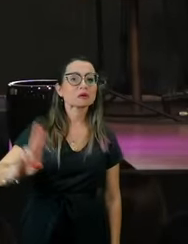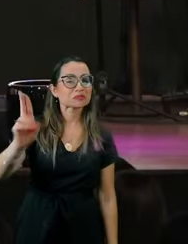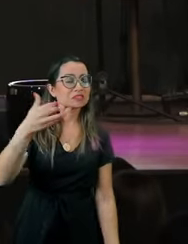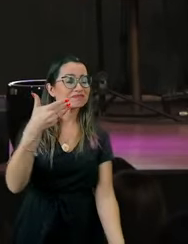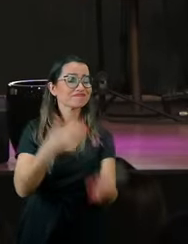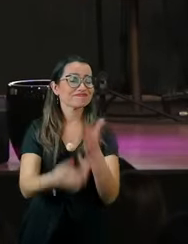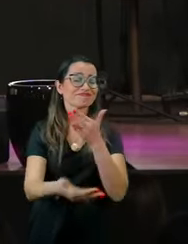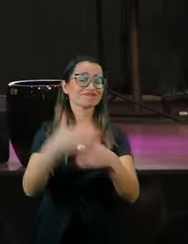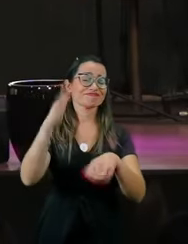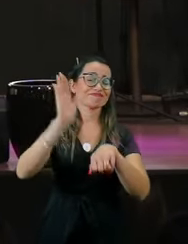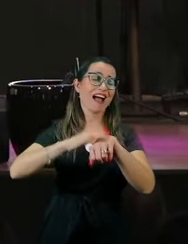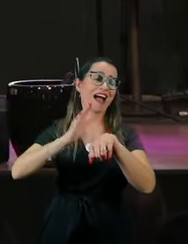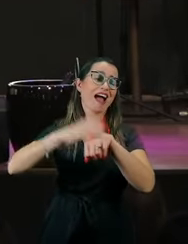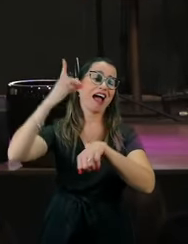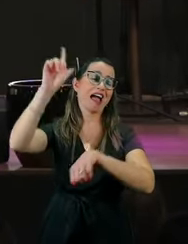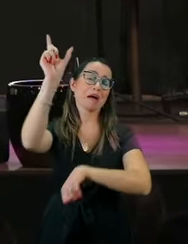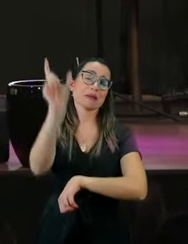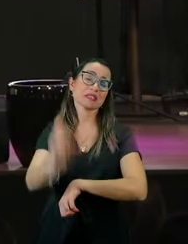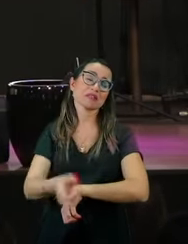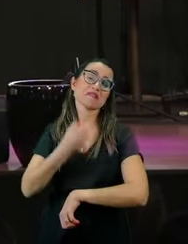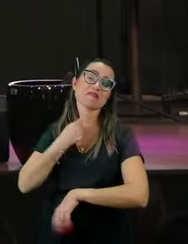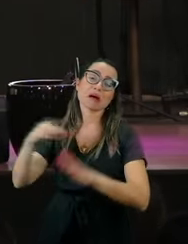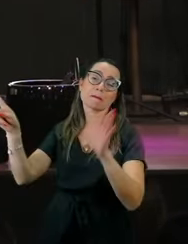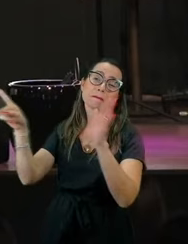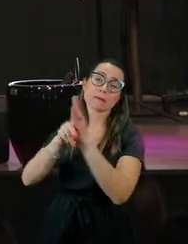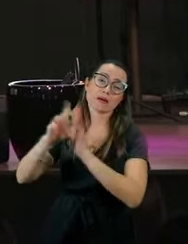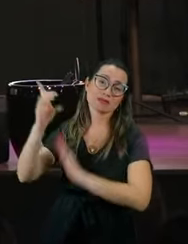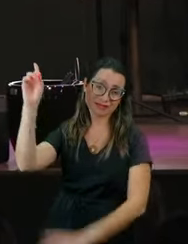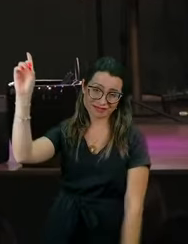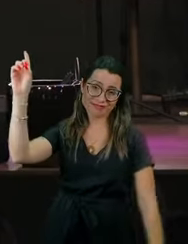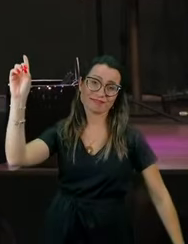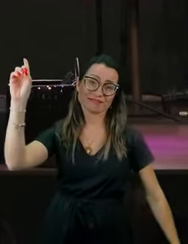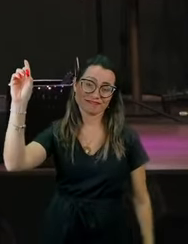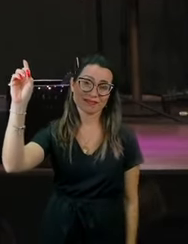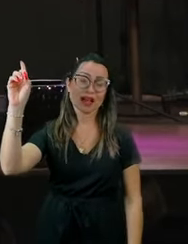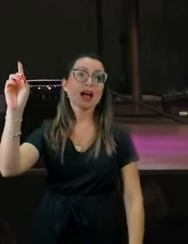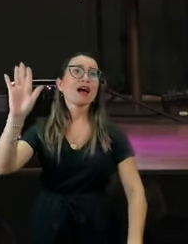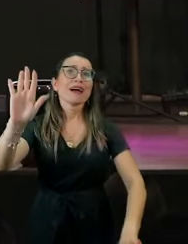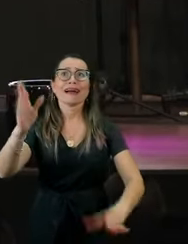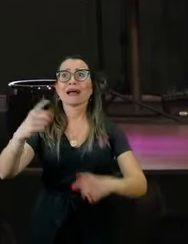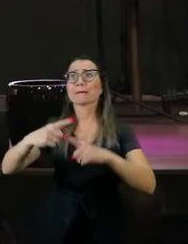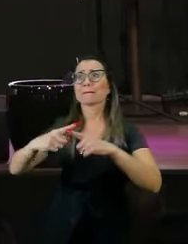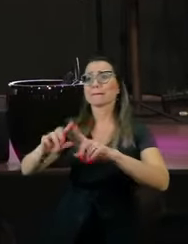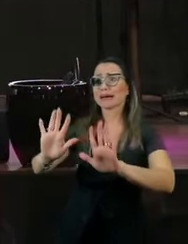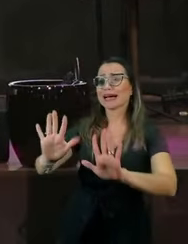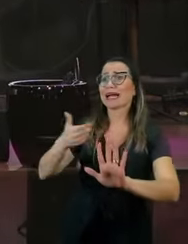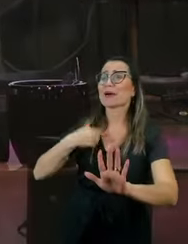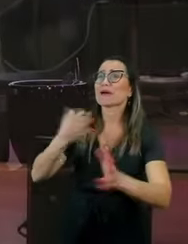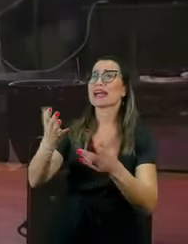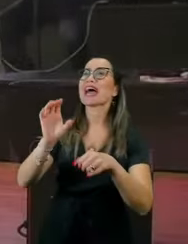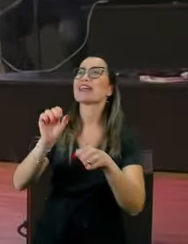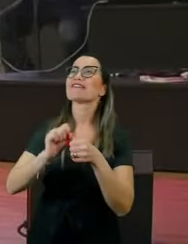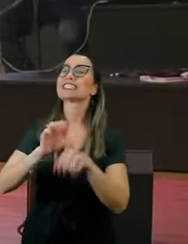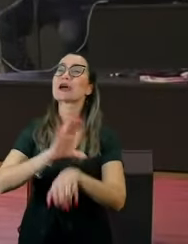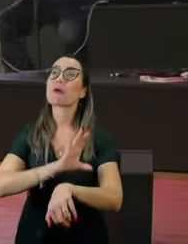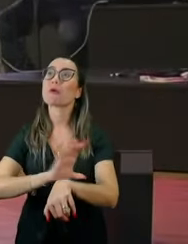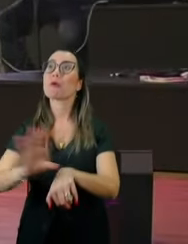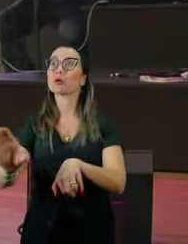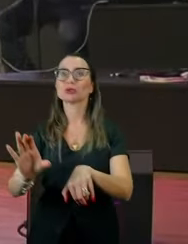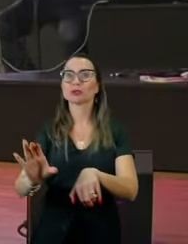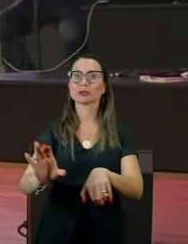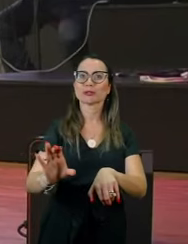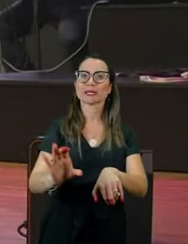e a pessoa que ele quiser. Mas eu quero fazer um curso para ser uma régua. Eu vou... Não